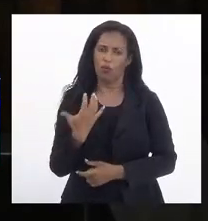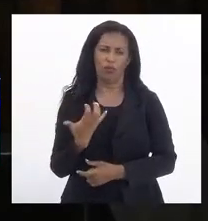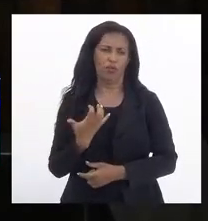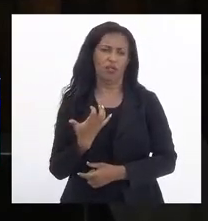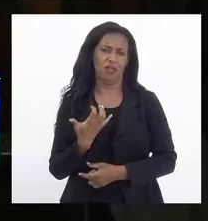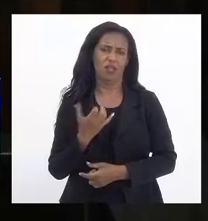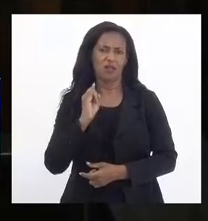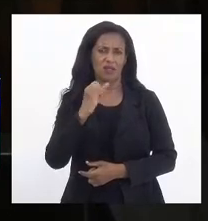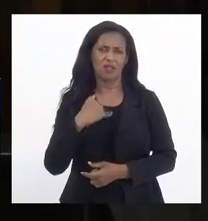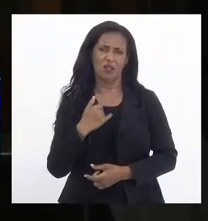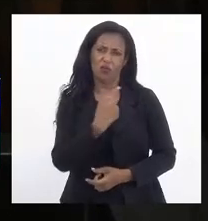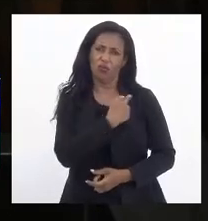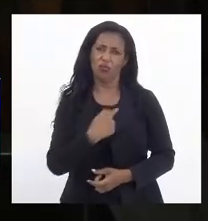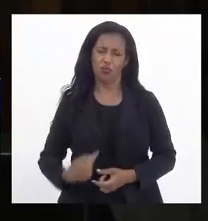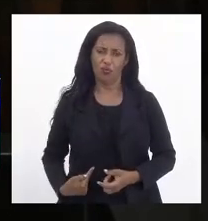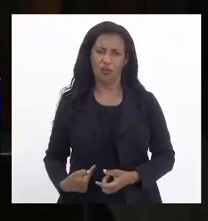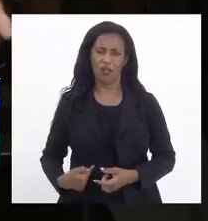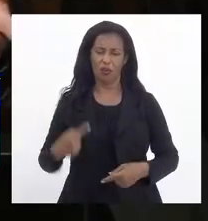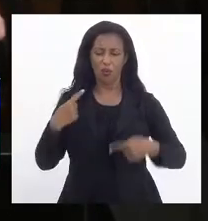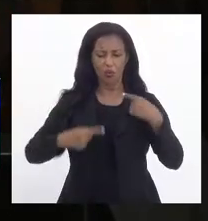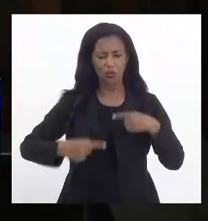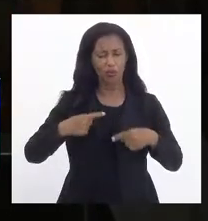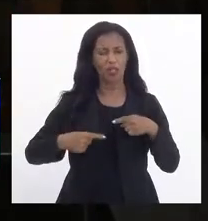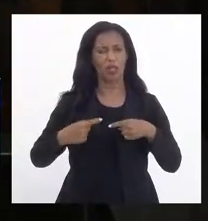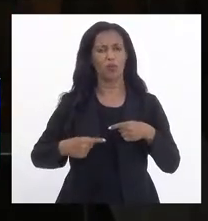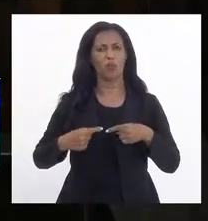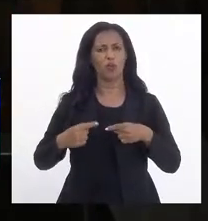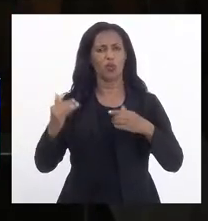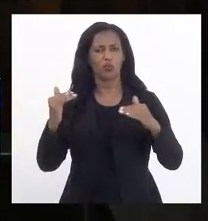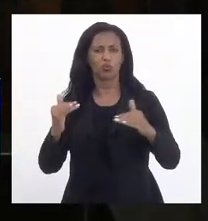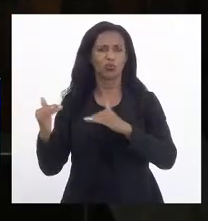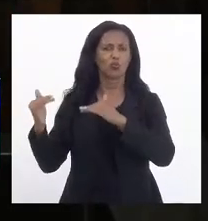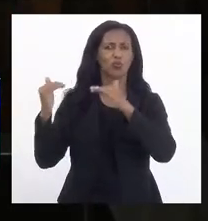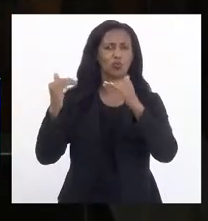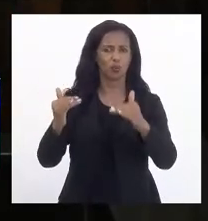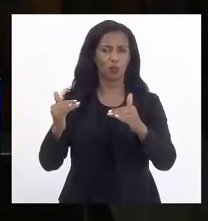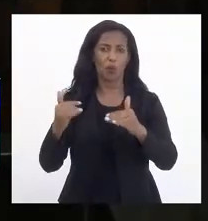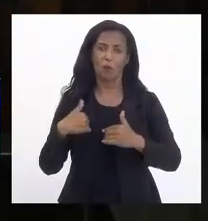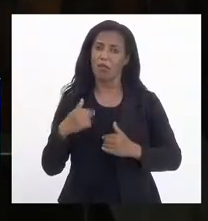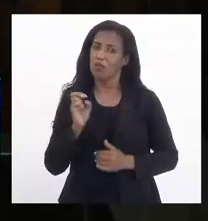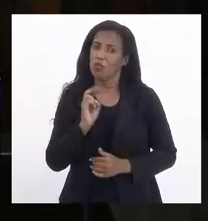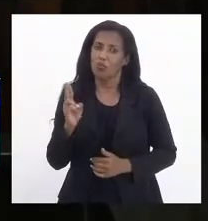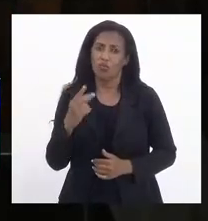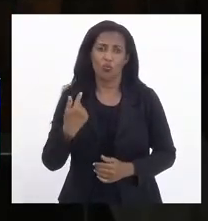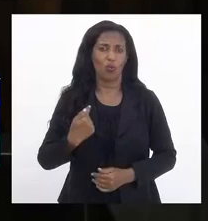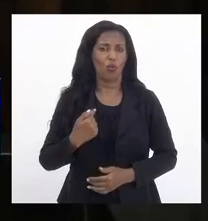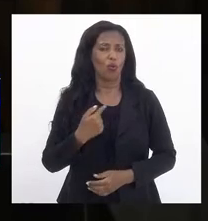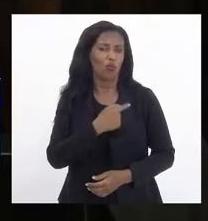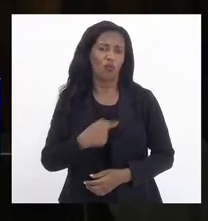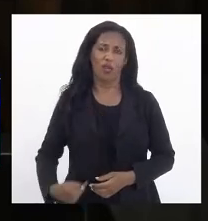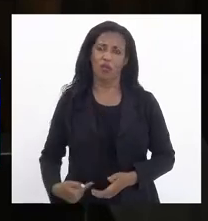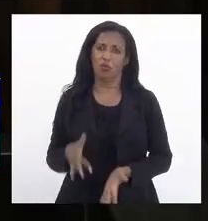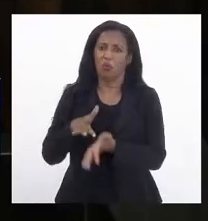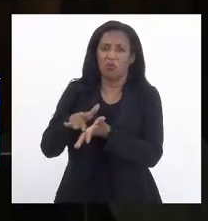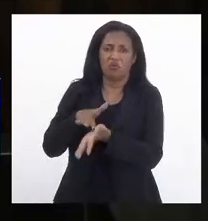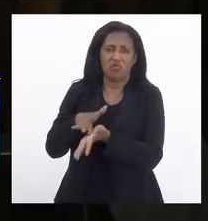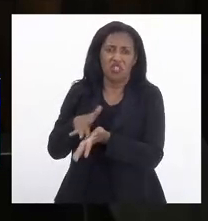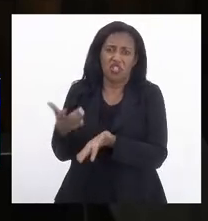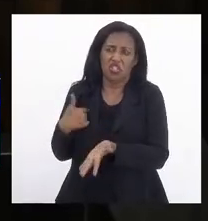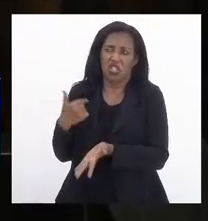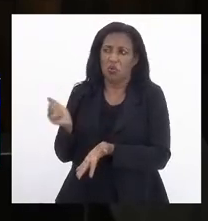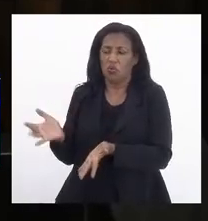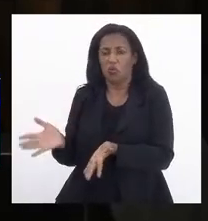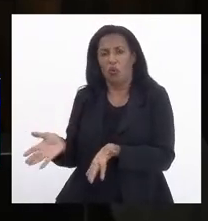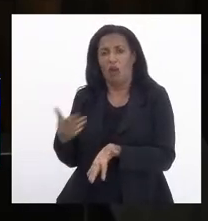do Estado, né, teria uma política de expansão do ensino superior, mas eu não sou governador, não posso fingir que sou, e me comportar como